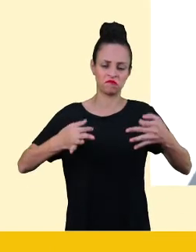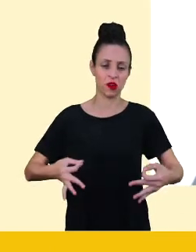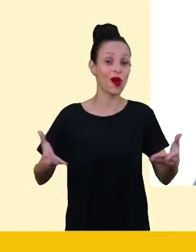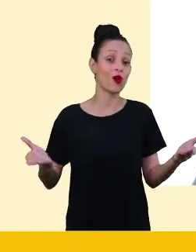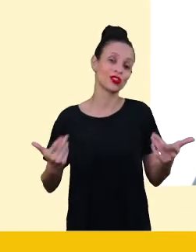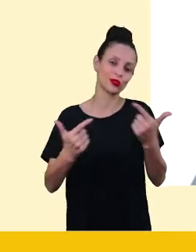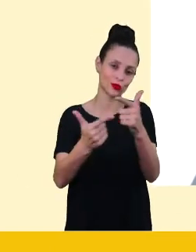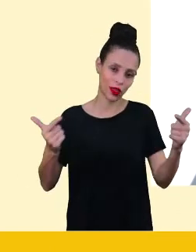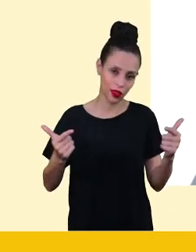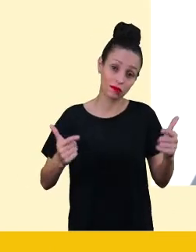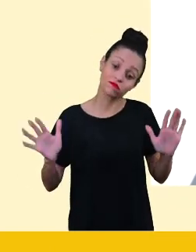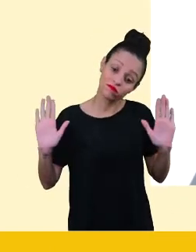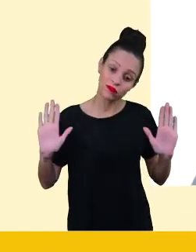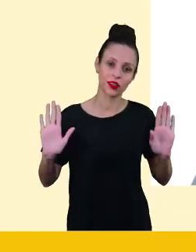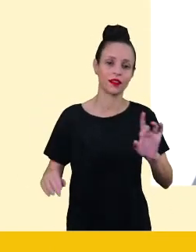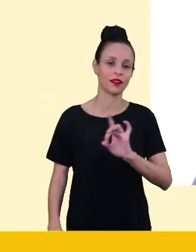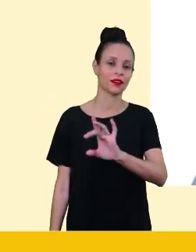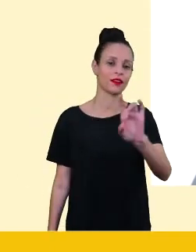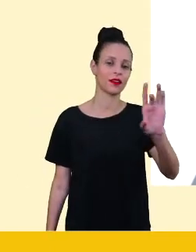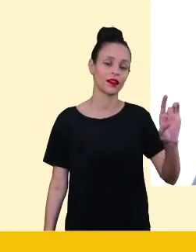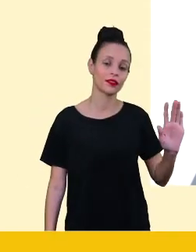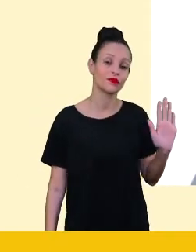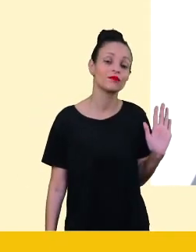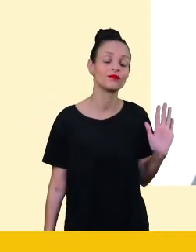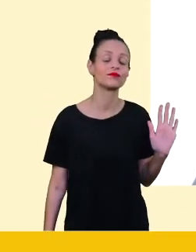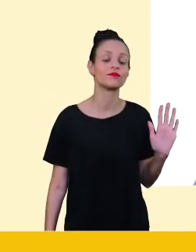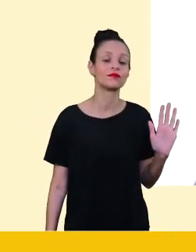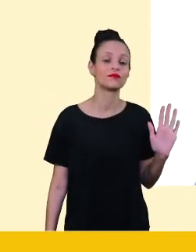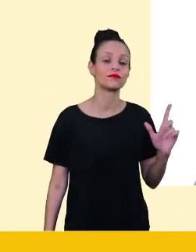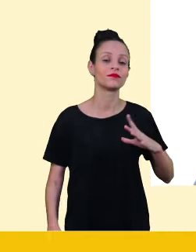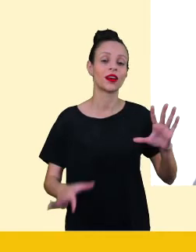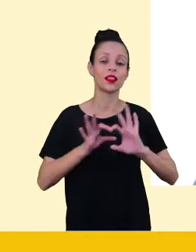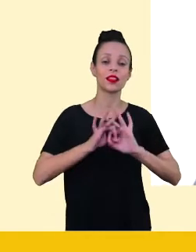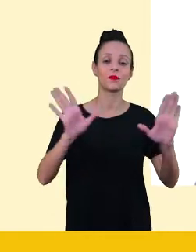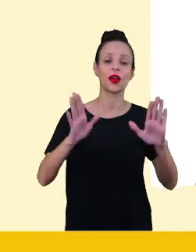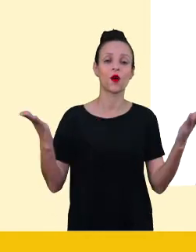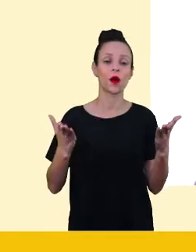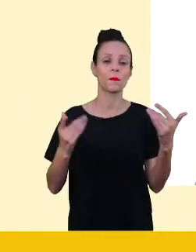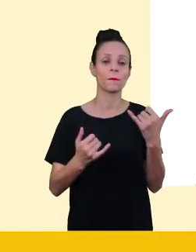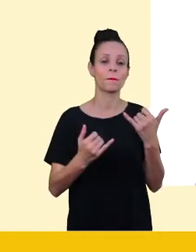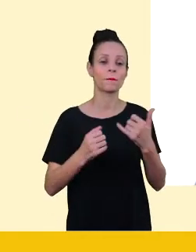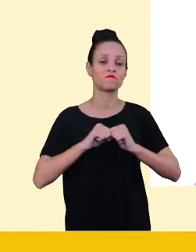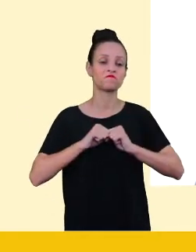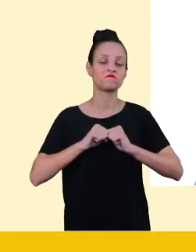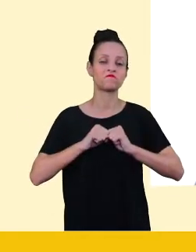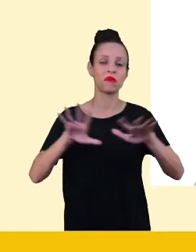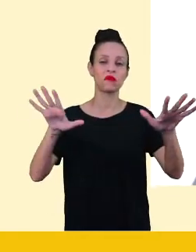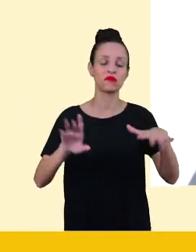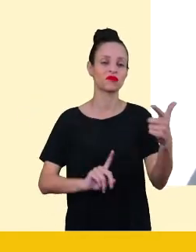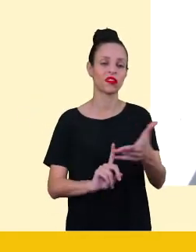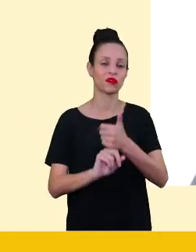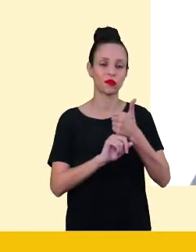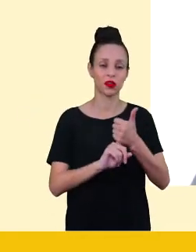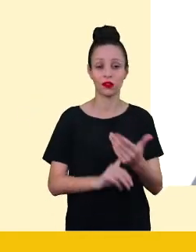tinha, como diz, tinha ordem, né? Hoje em dia não tem ordem mais, né? Cada um faz,